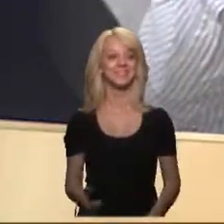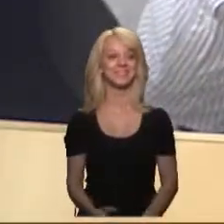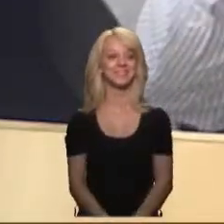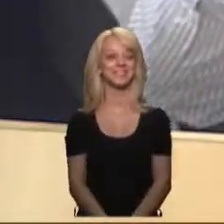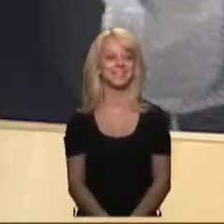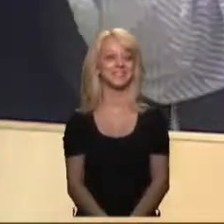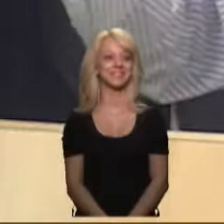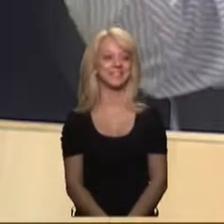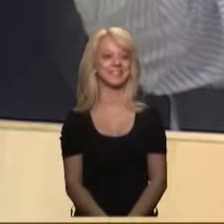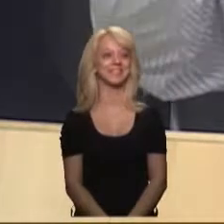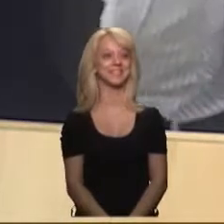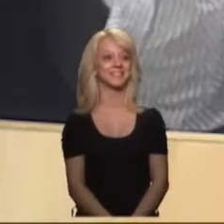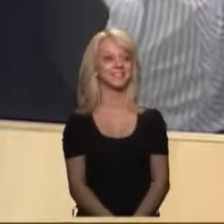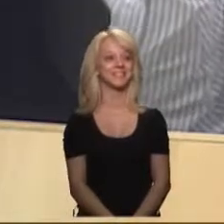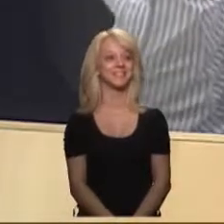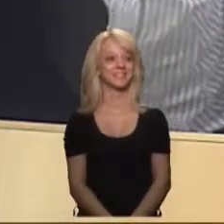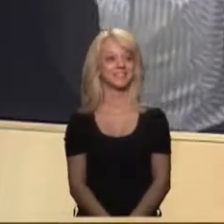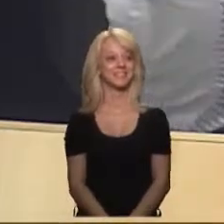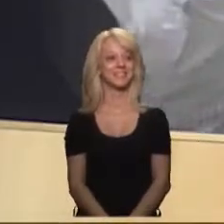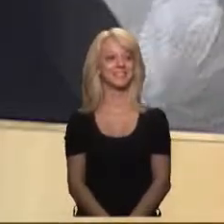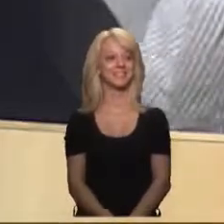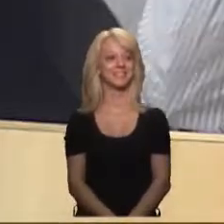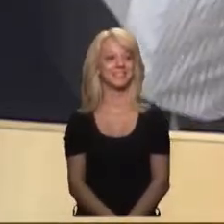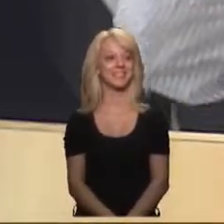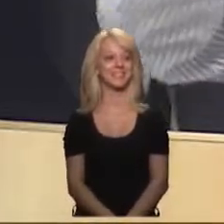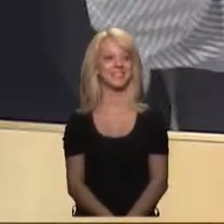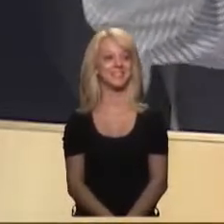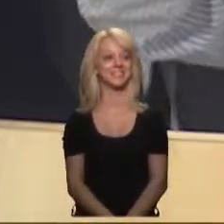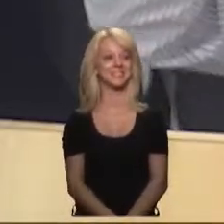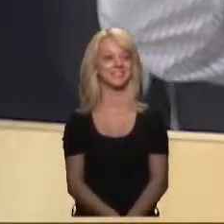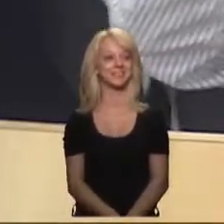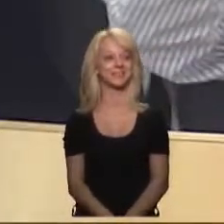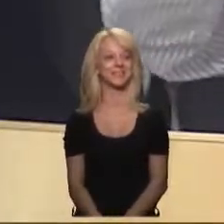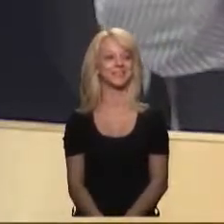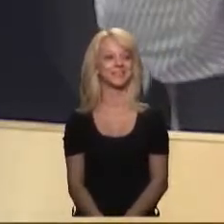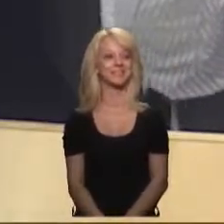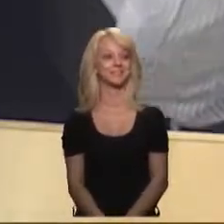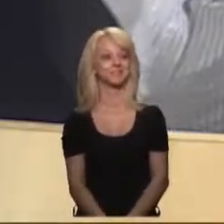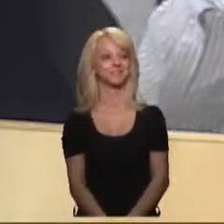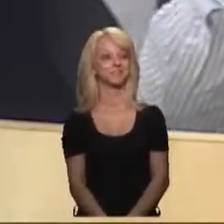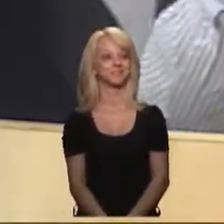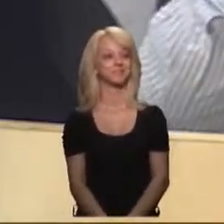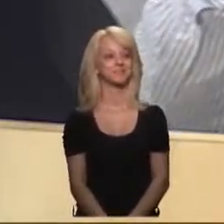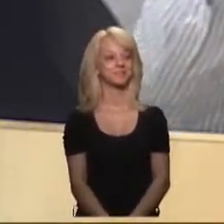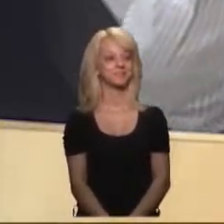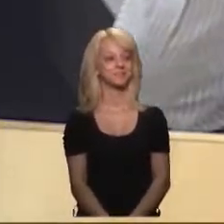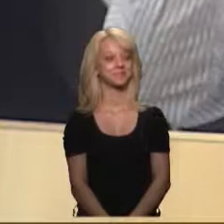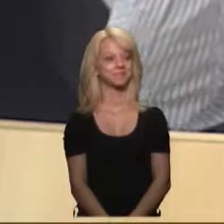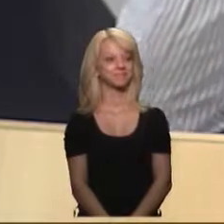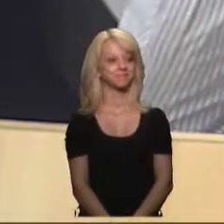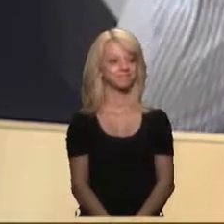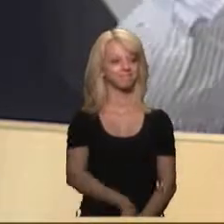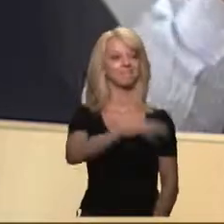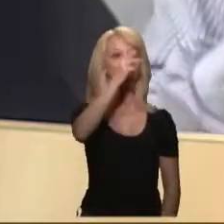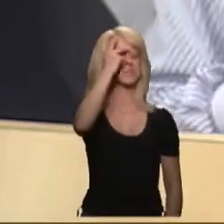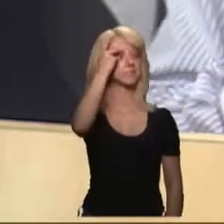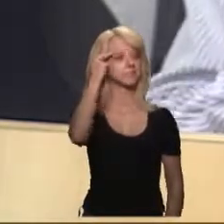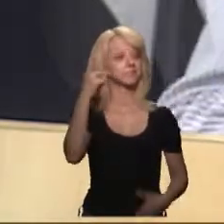vem aqui, acaba morrendo aqui, quem vai perder é a população. Então é melhor ficar vivo e... Então, a população precisa de